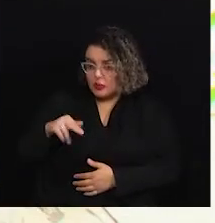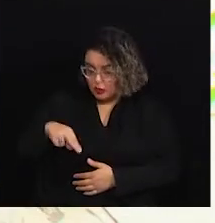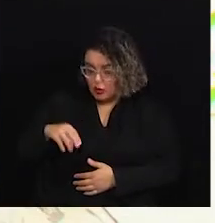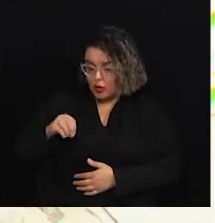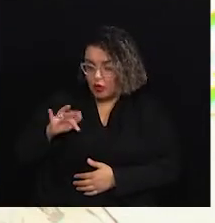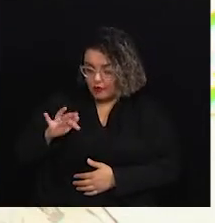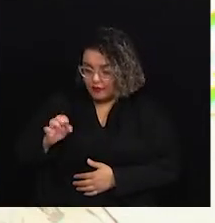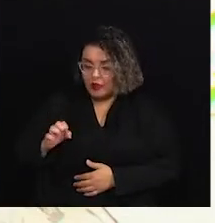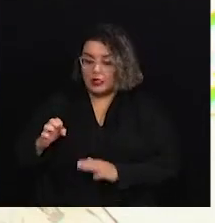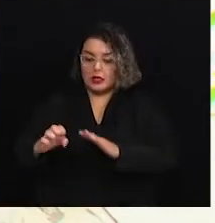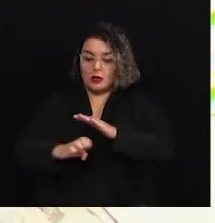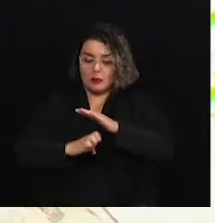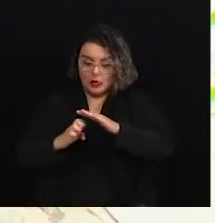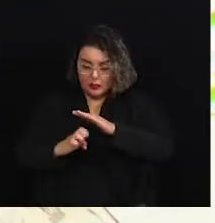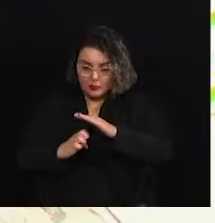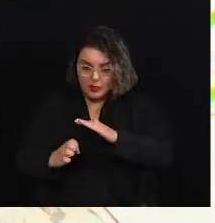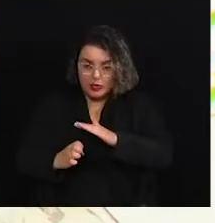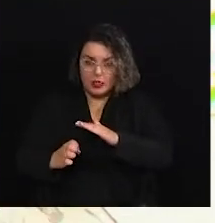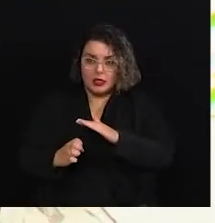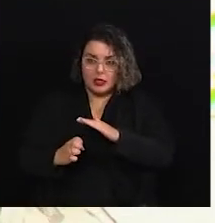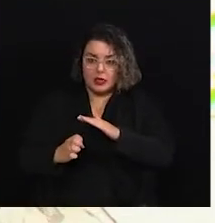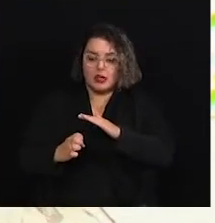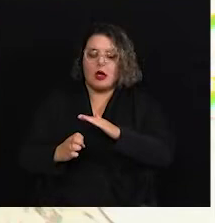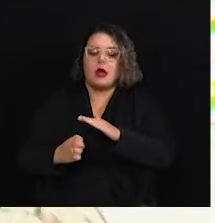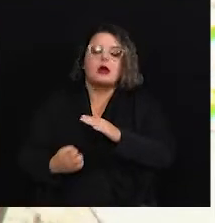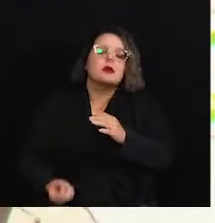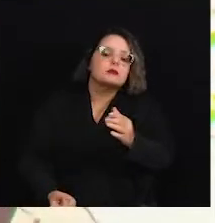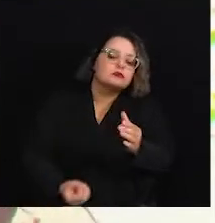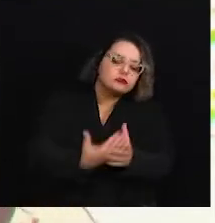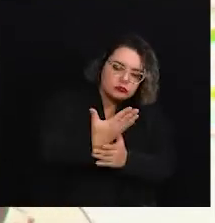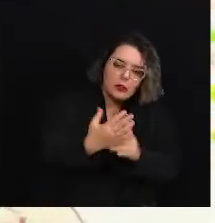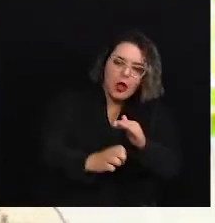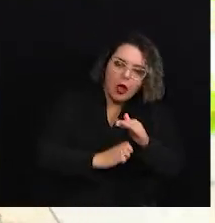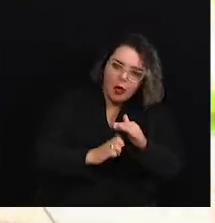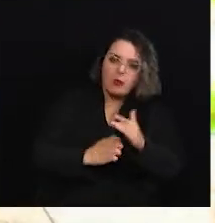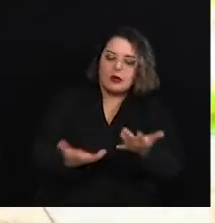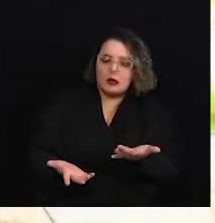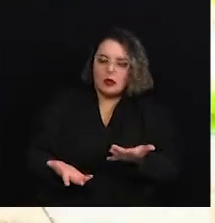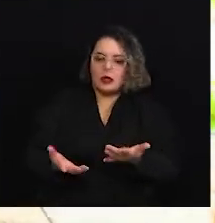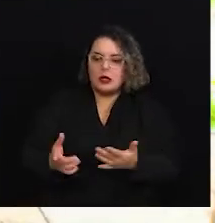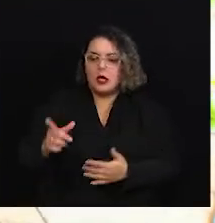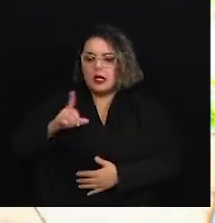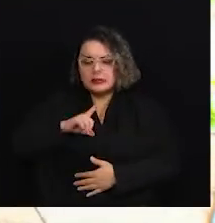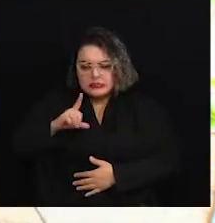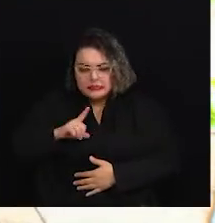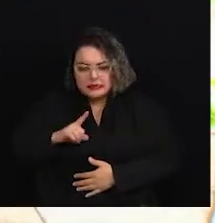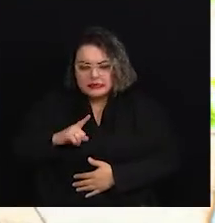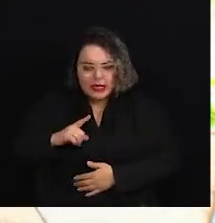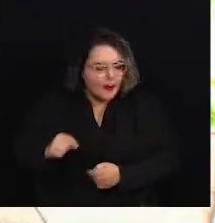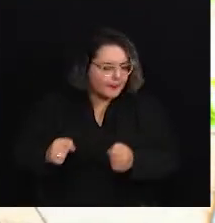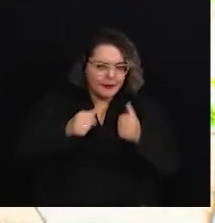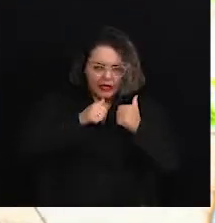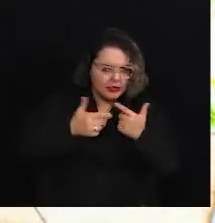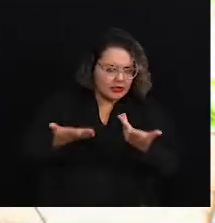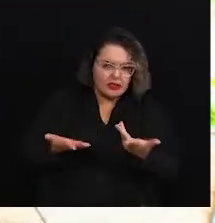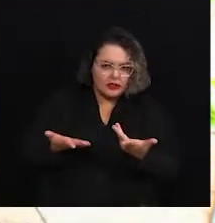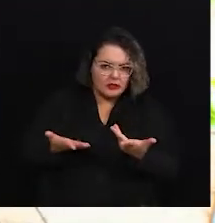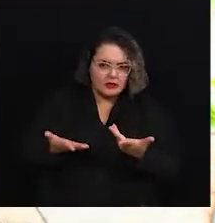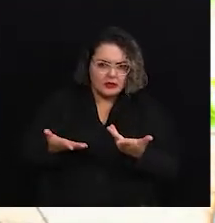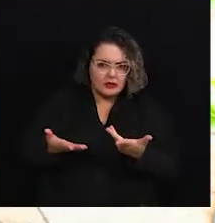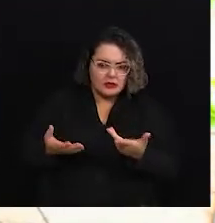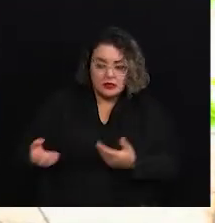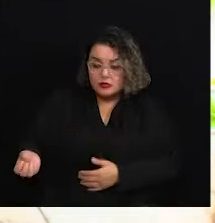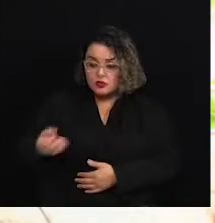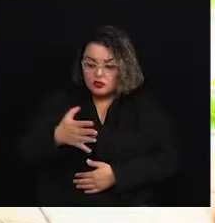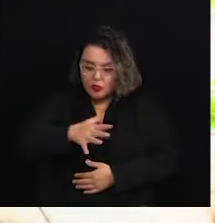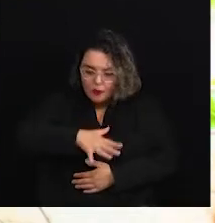é uma empresa que ela nasce de uma outra já existente, Perfeito. ela tem alguma vantagem nisso,